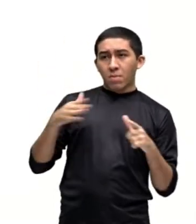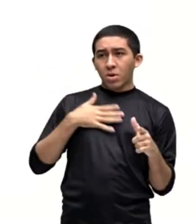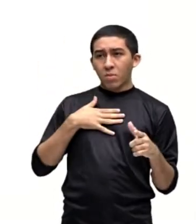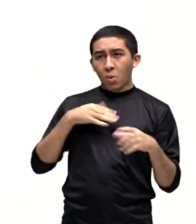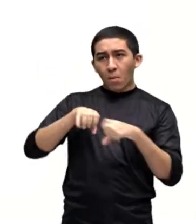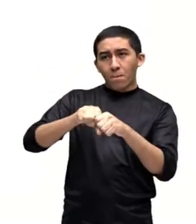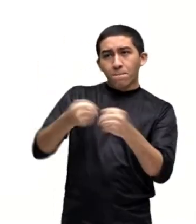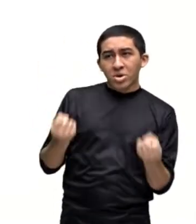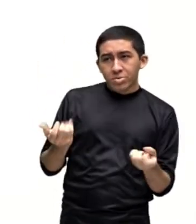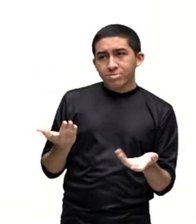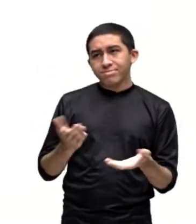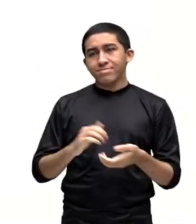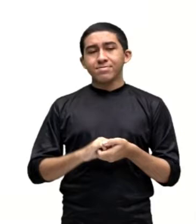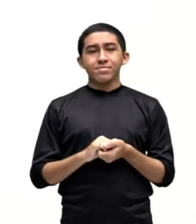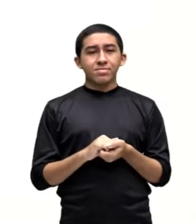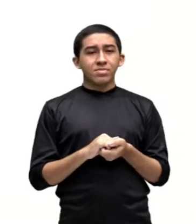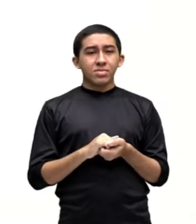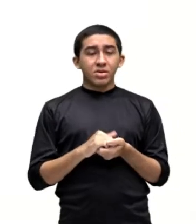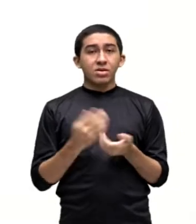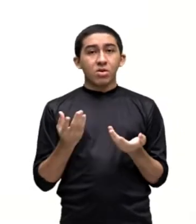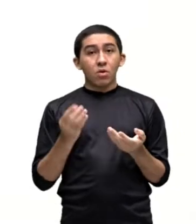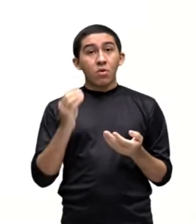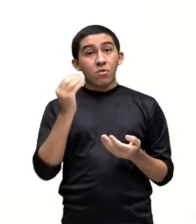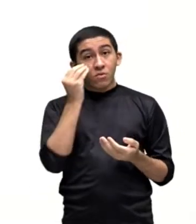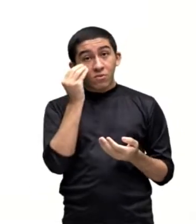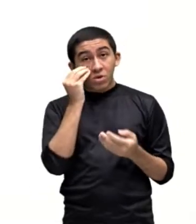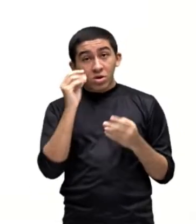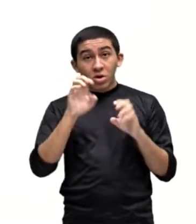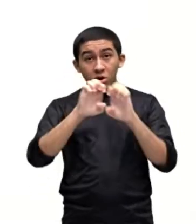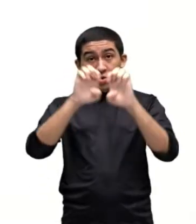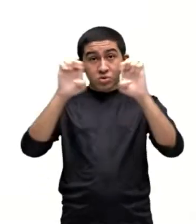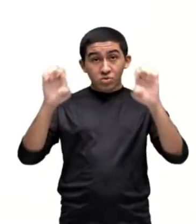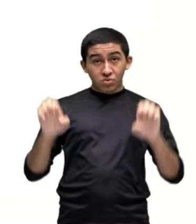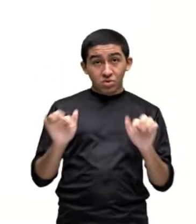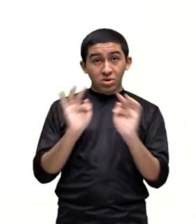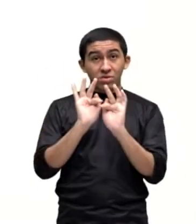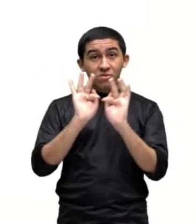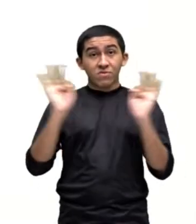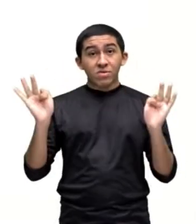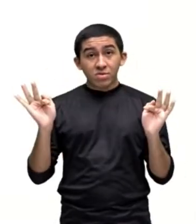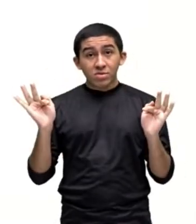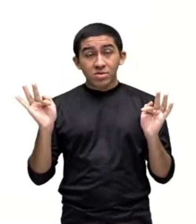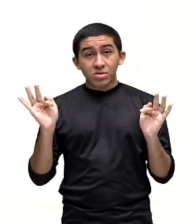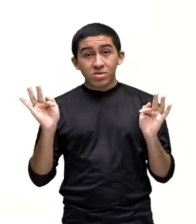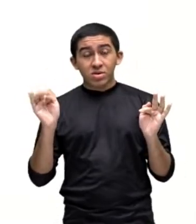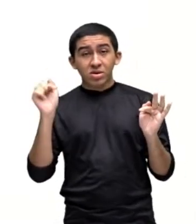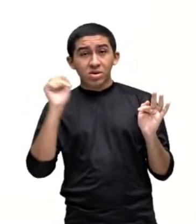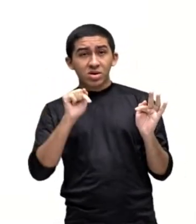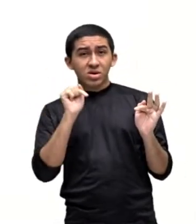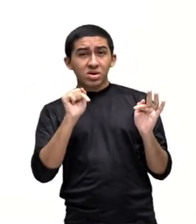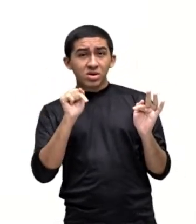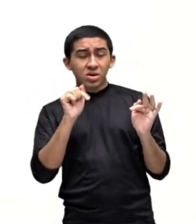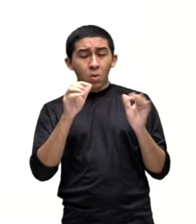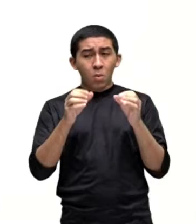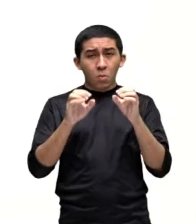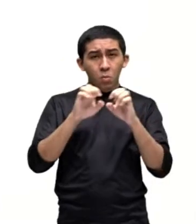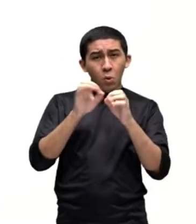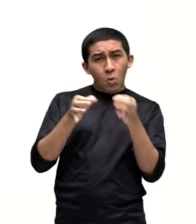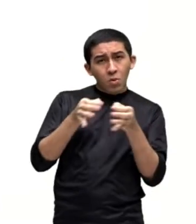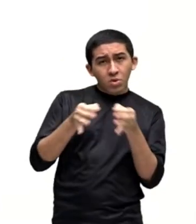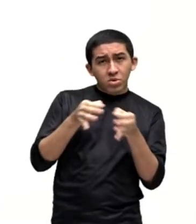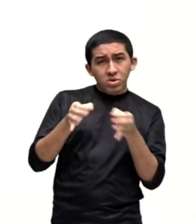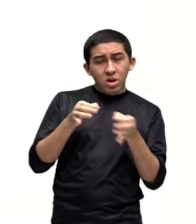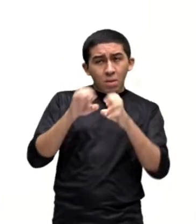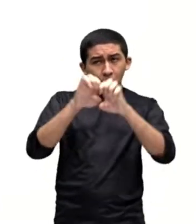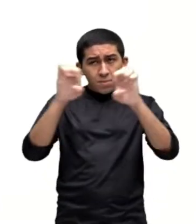trabalho. Olhando a estrutura, a maneira como essa frase, como esse enunciado foi construído, quando